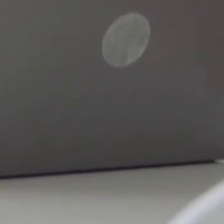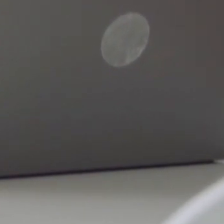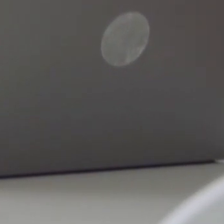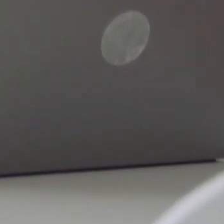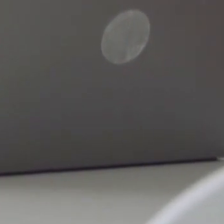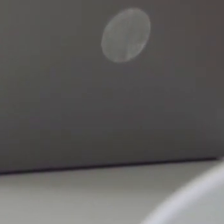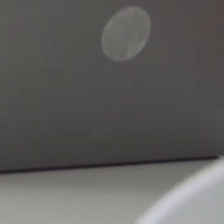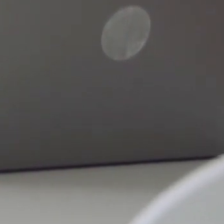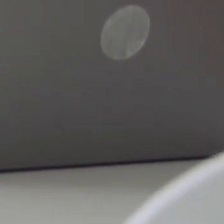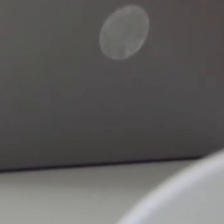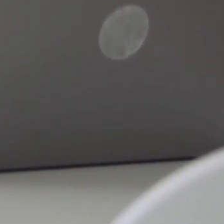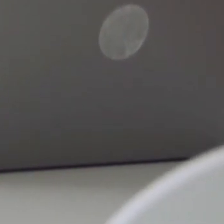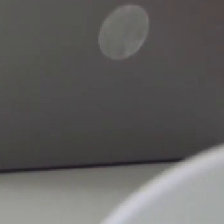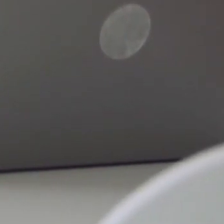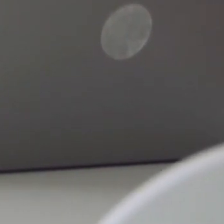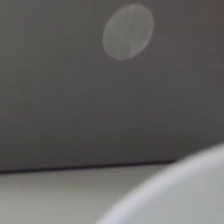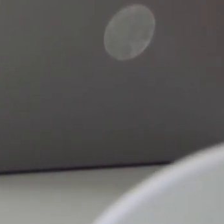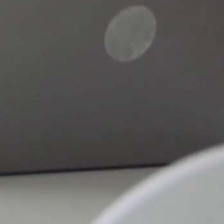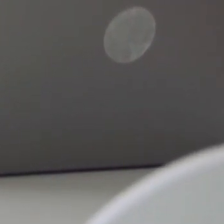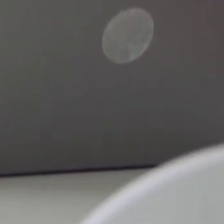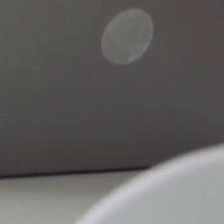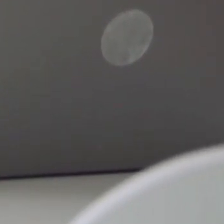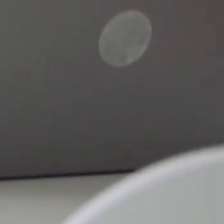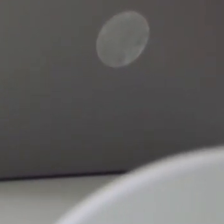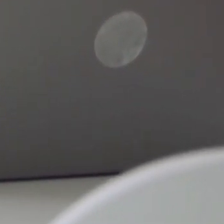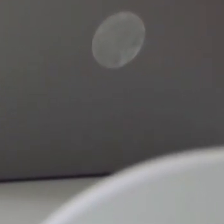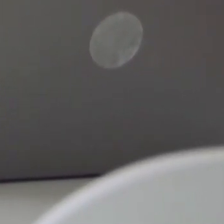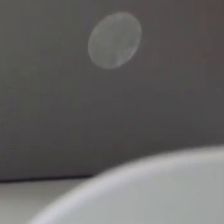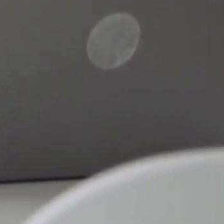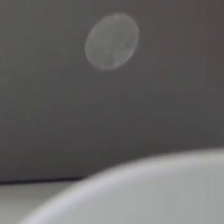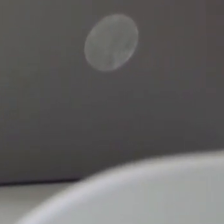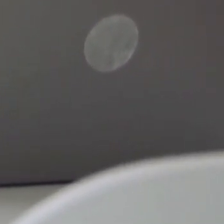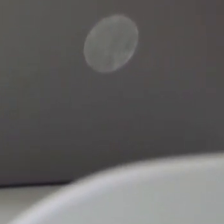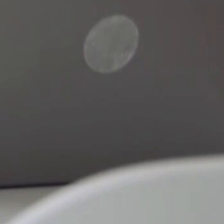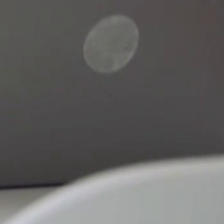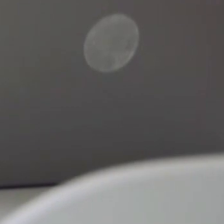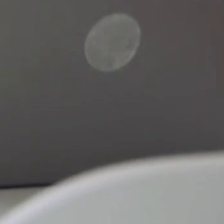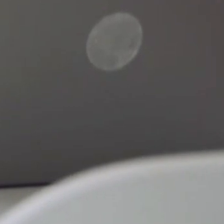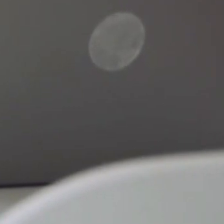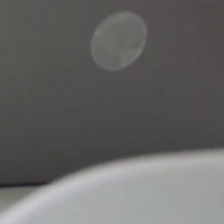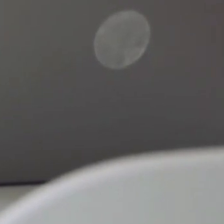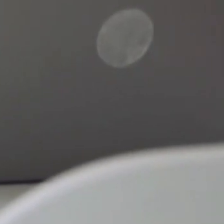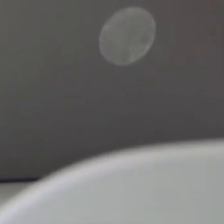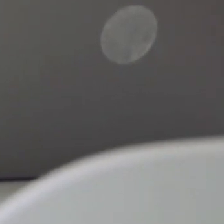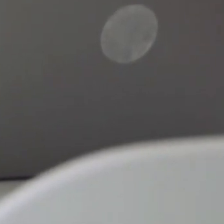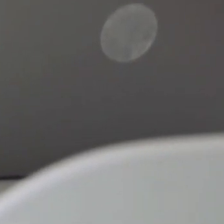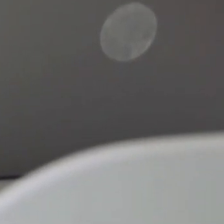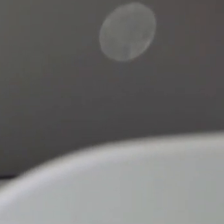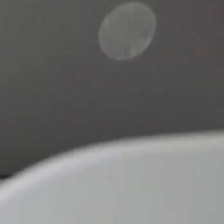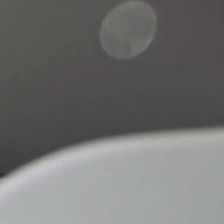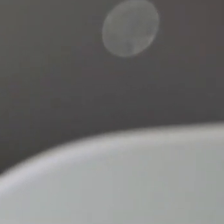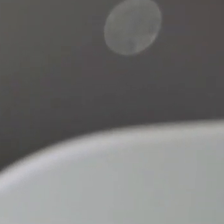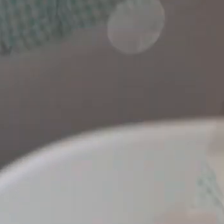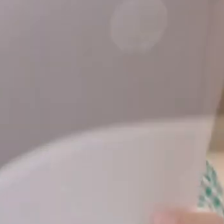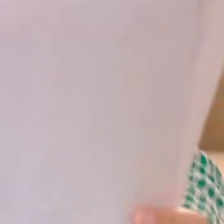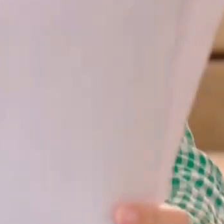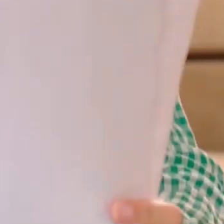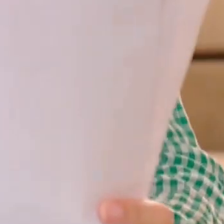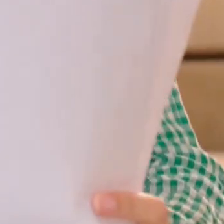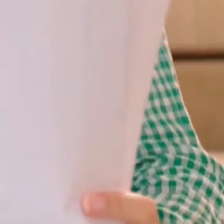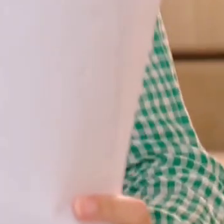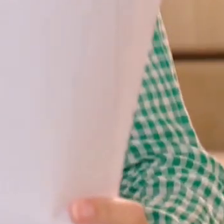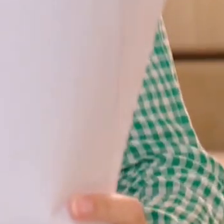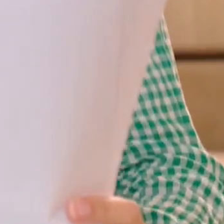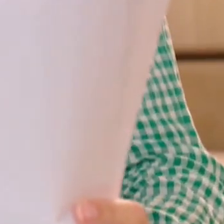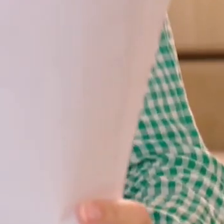atraso. Primeiramente, é interessante não esperar que o plano venha até você. Vá até o plano e